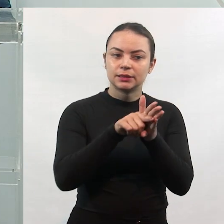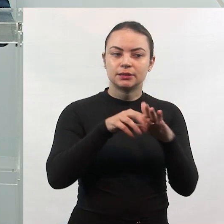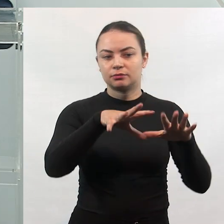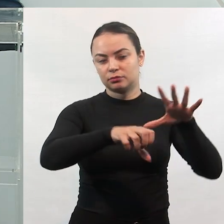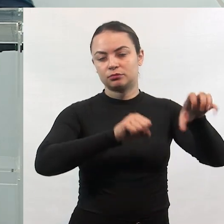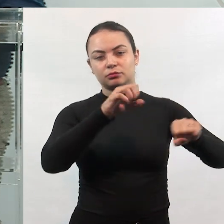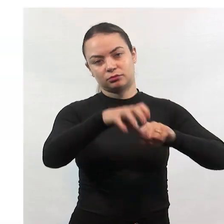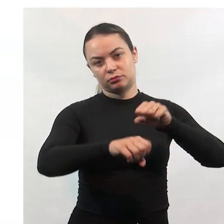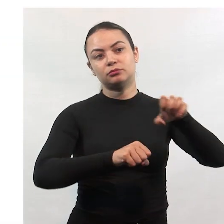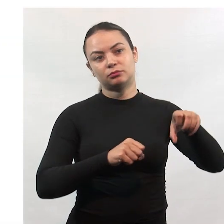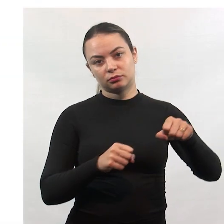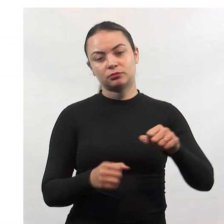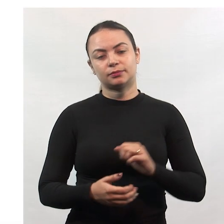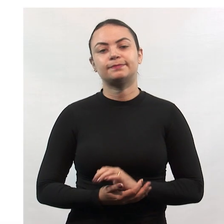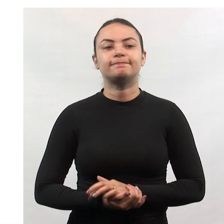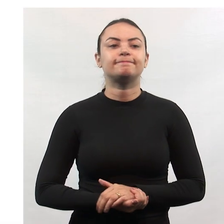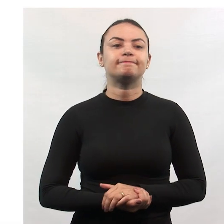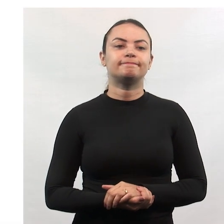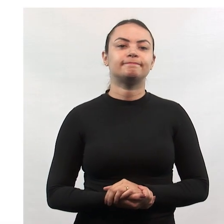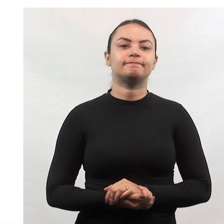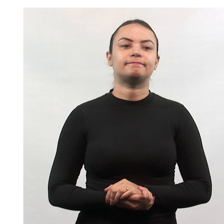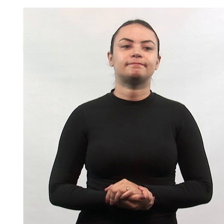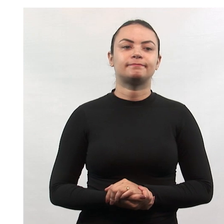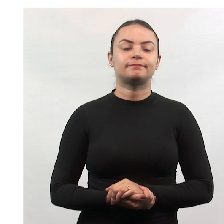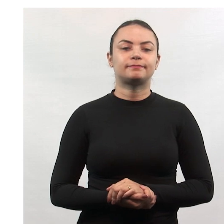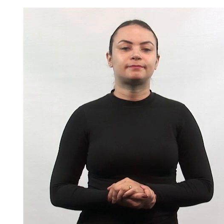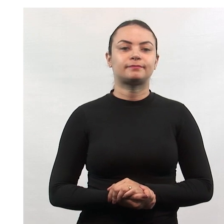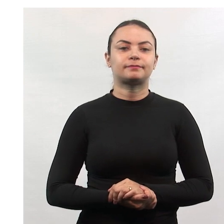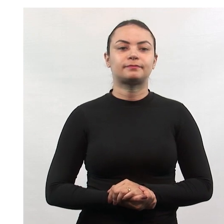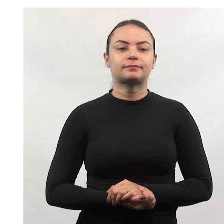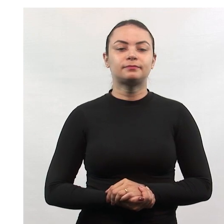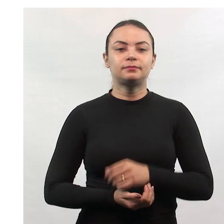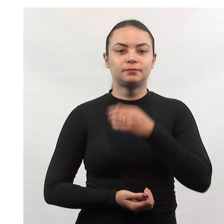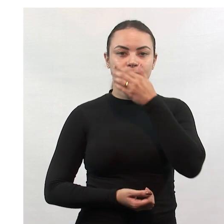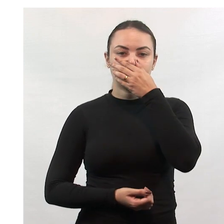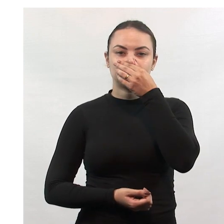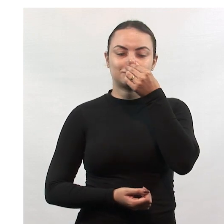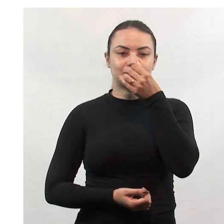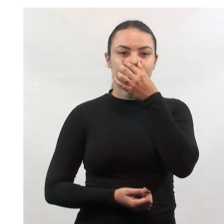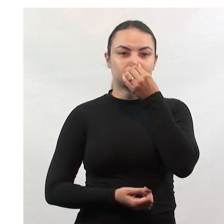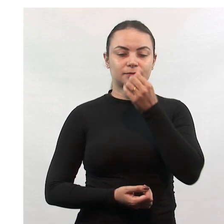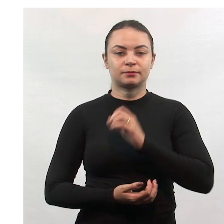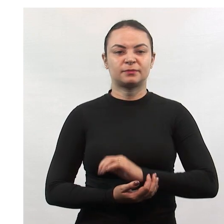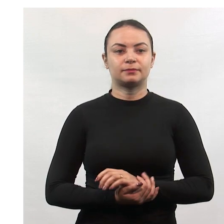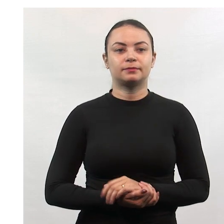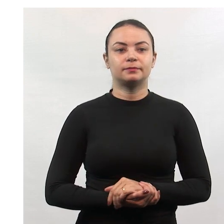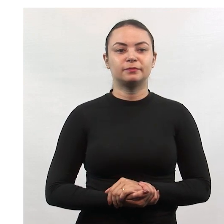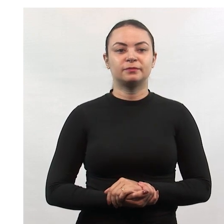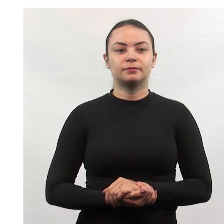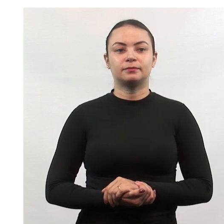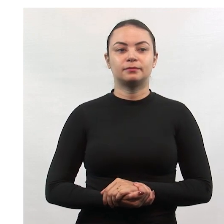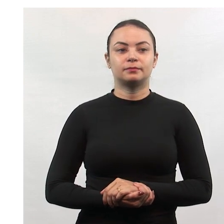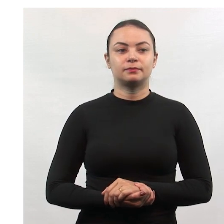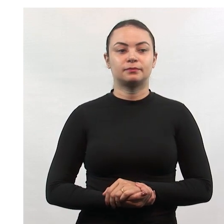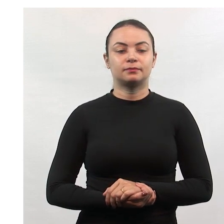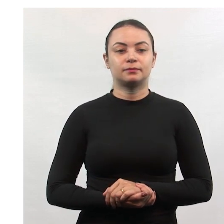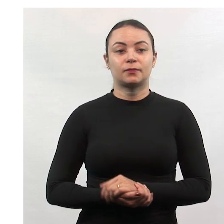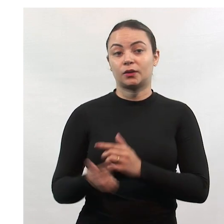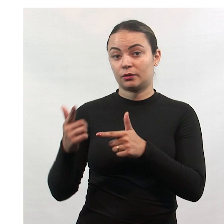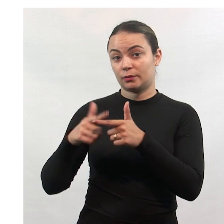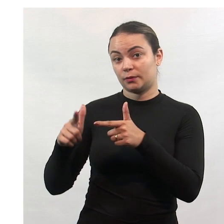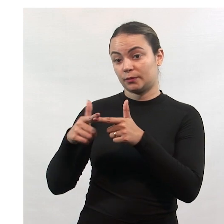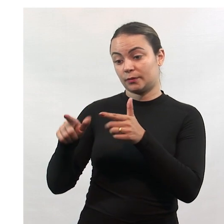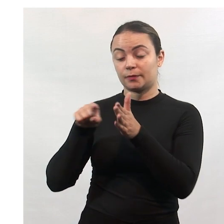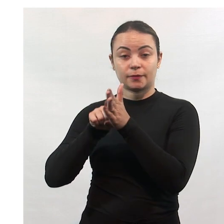responder, tá? Vamos lá. Então, o problema de pesquisa, né, a questão de pesquisa, ela deve ser o